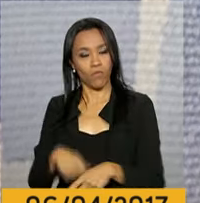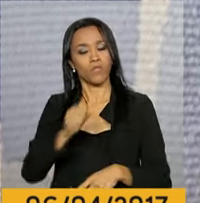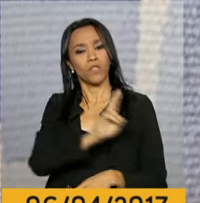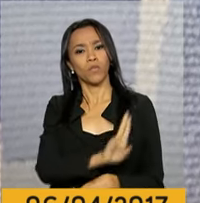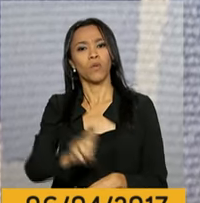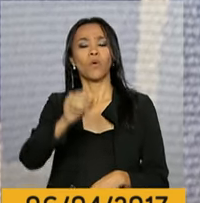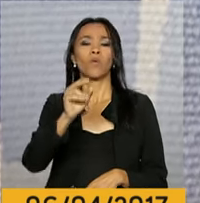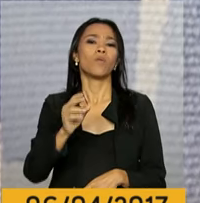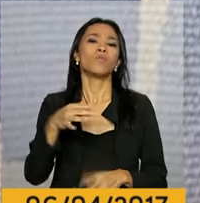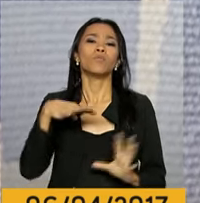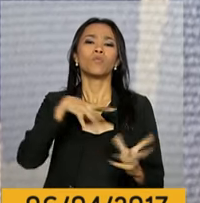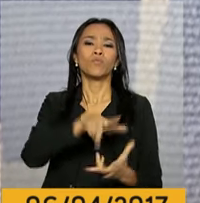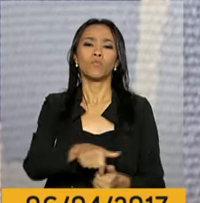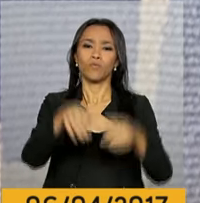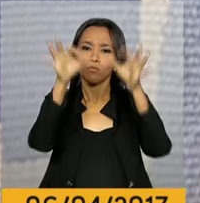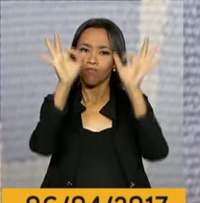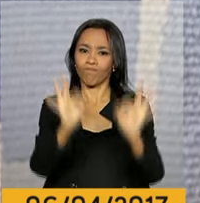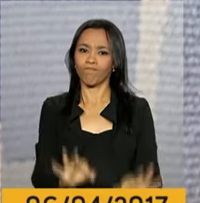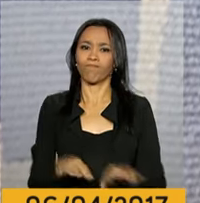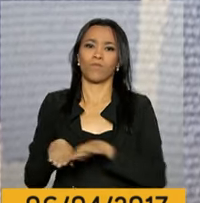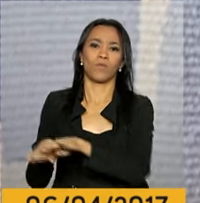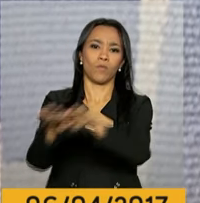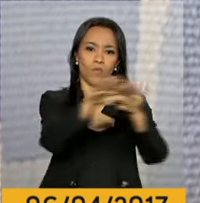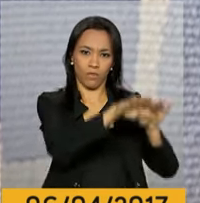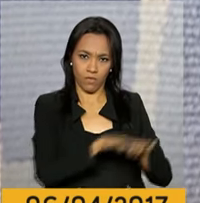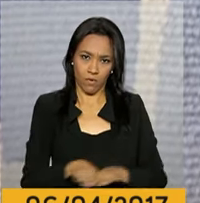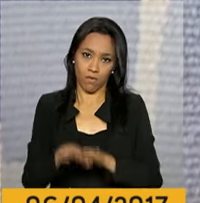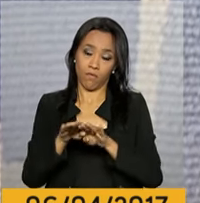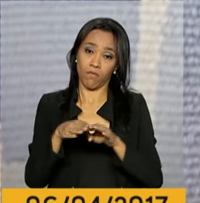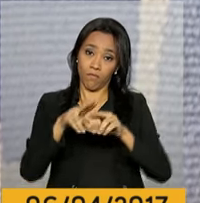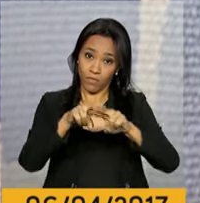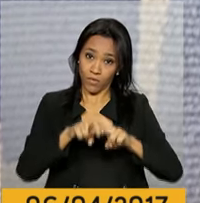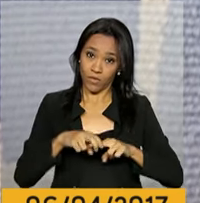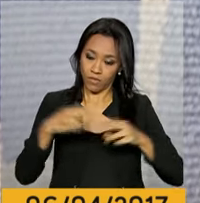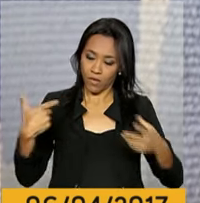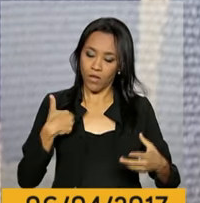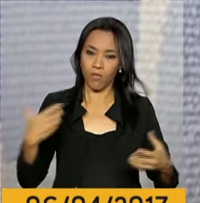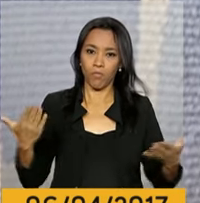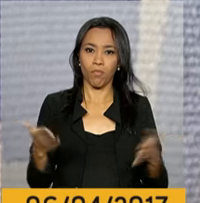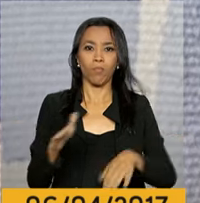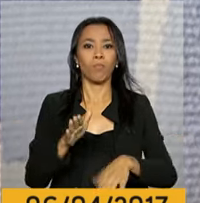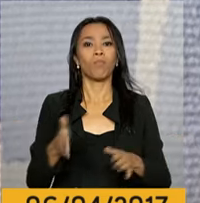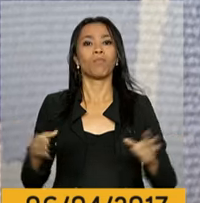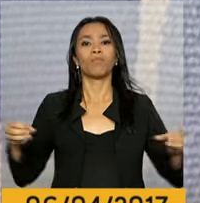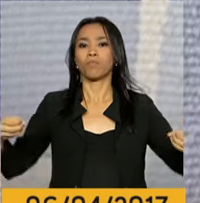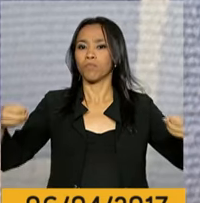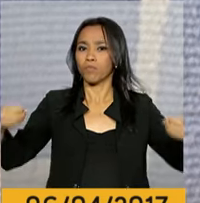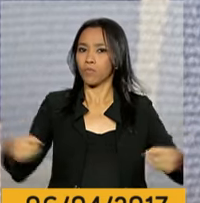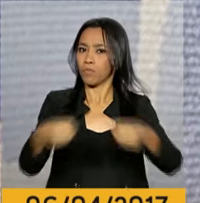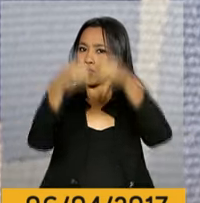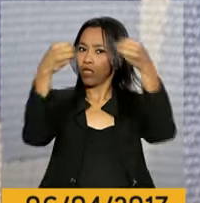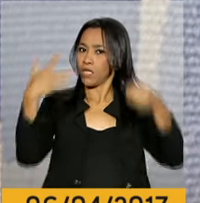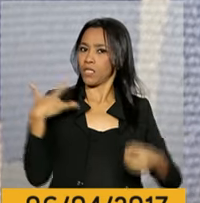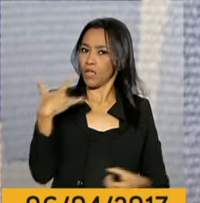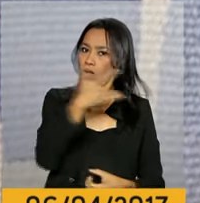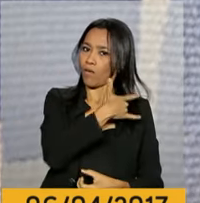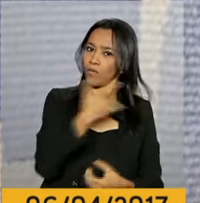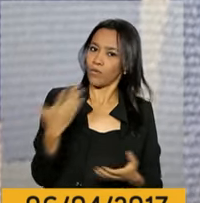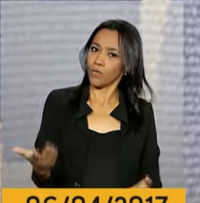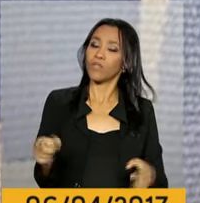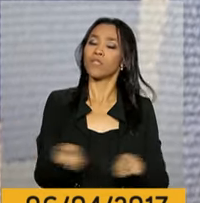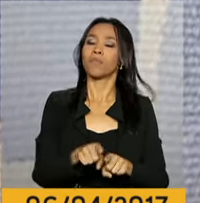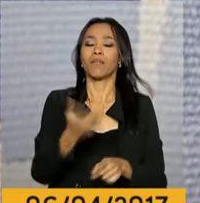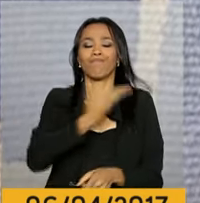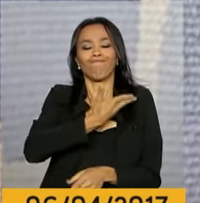mundo cada vez mais justo. Proponho, portanto, um brinde à saúde de Suas Majestades e à amizade